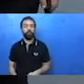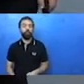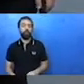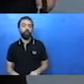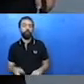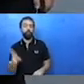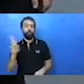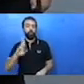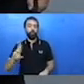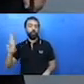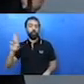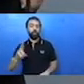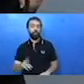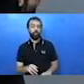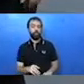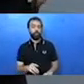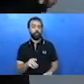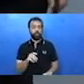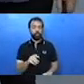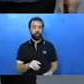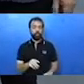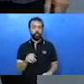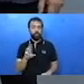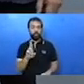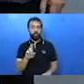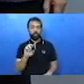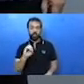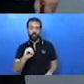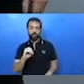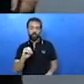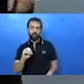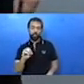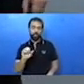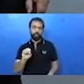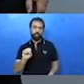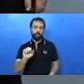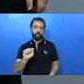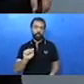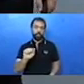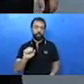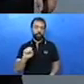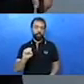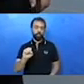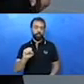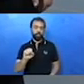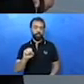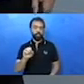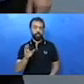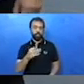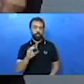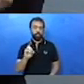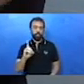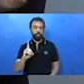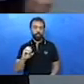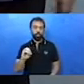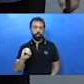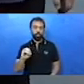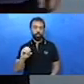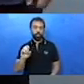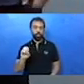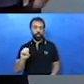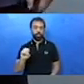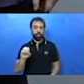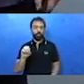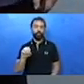dos ventos e também uma transparência que vocês pegaram na apostila 2. É uma transparência do mapa político